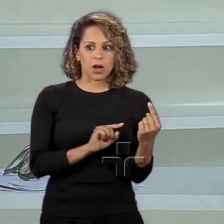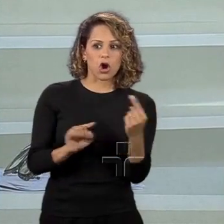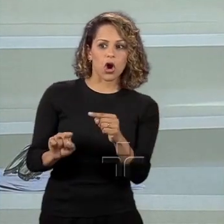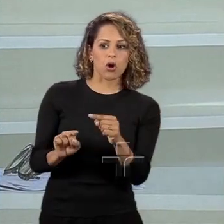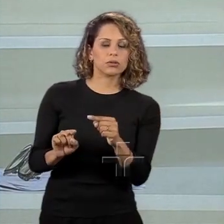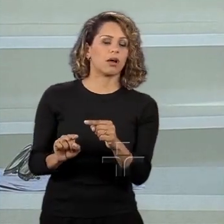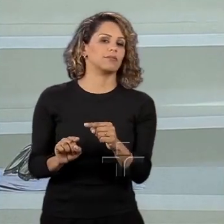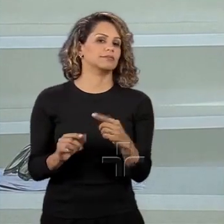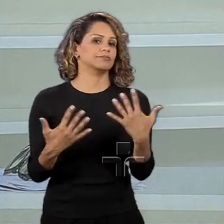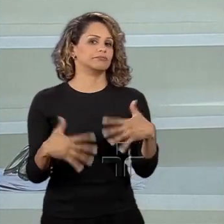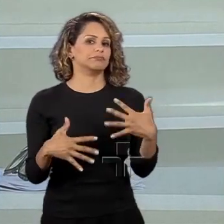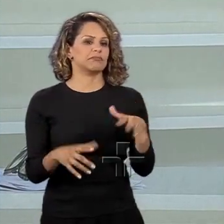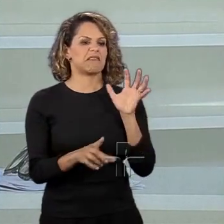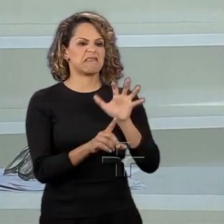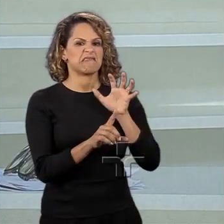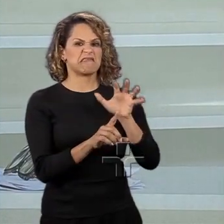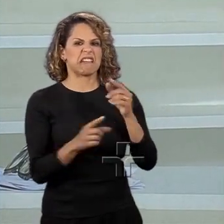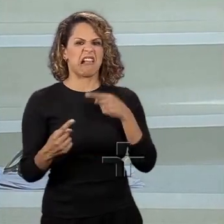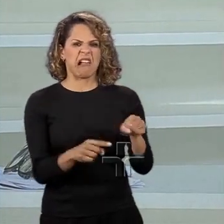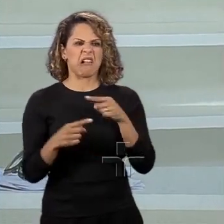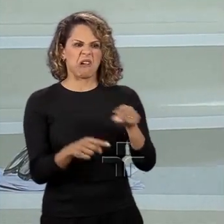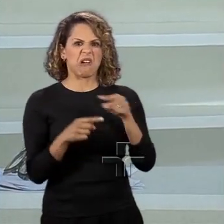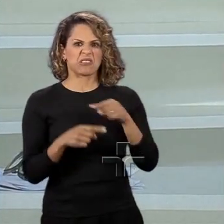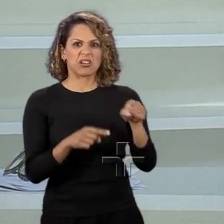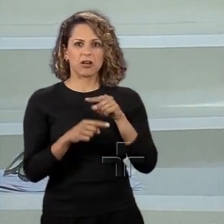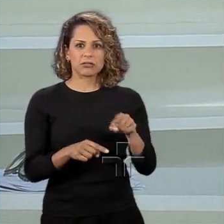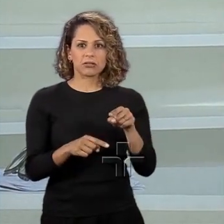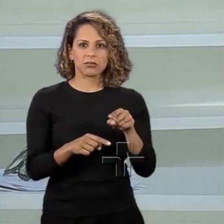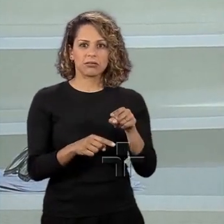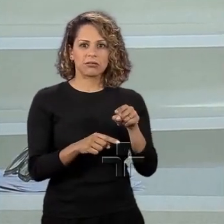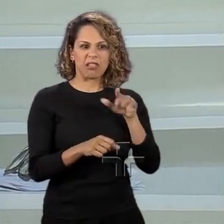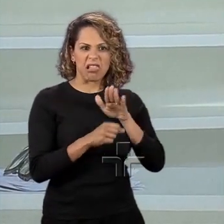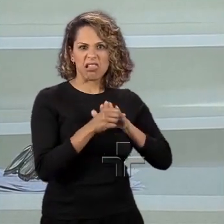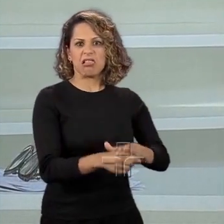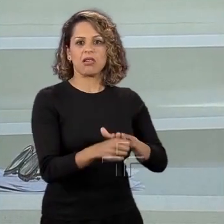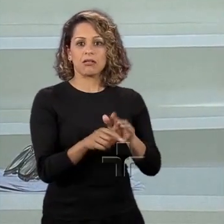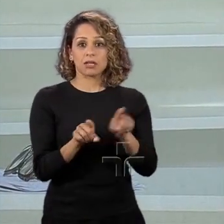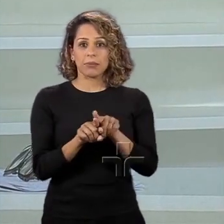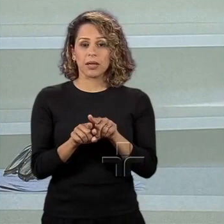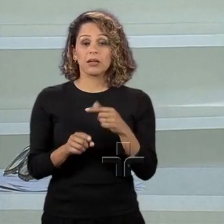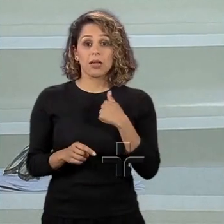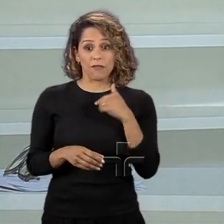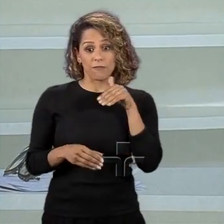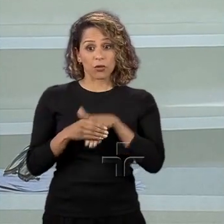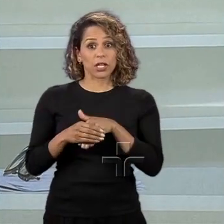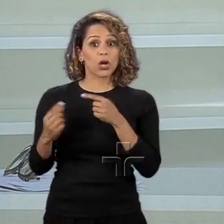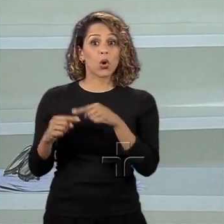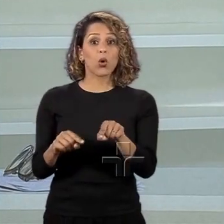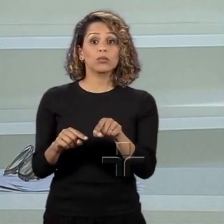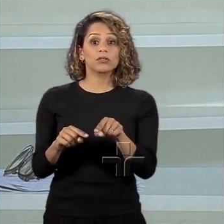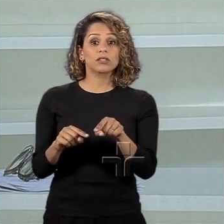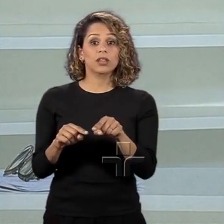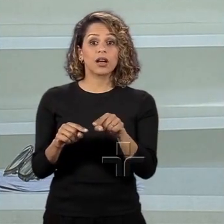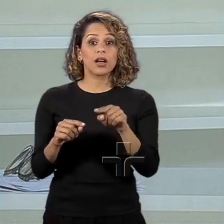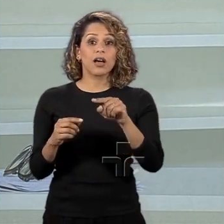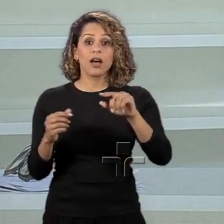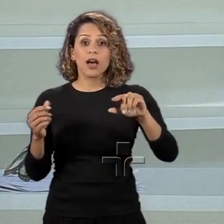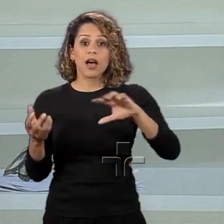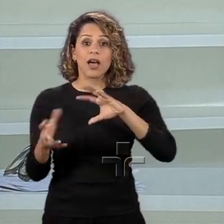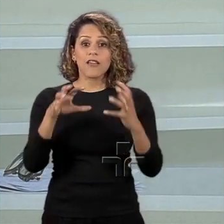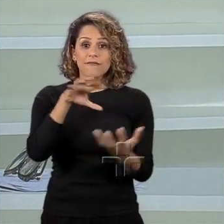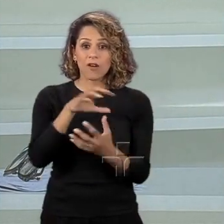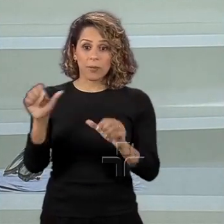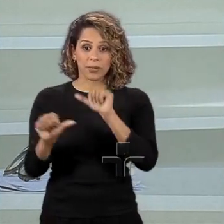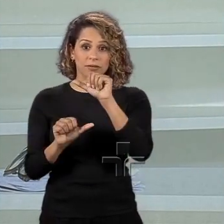Mas comigo não funciona assim. Primeiro que eu votei contra a reforma trabalhista. Então, uma escravocrata jamais teria